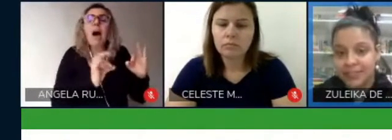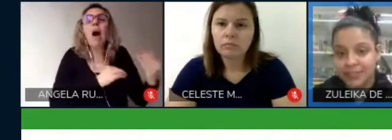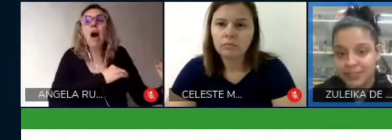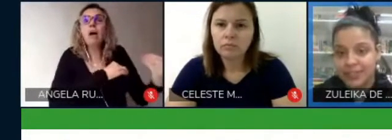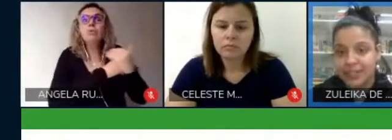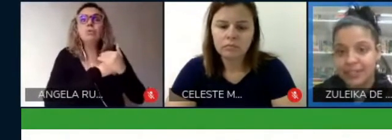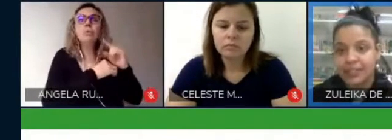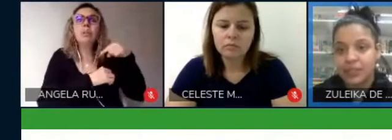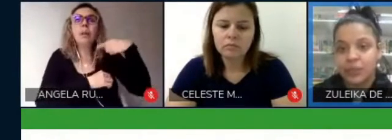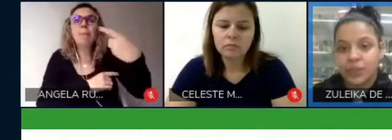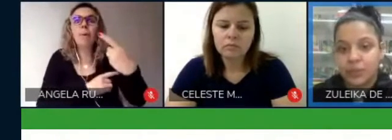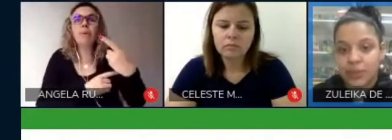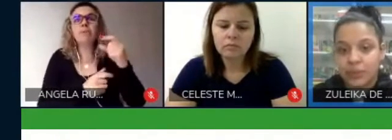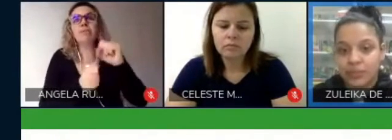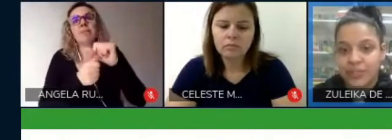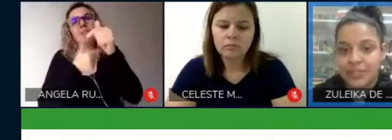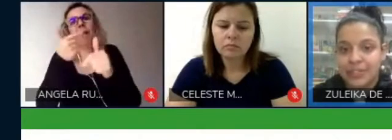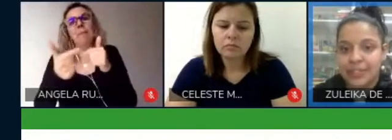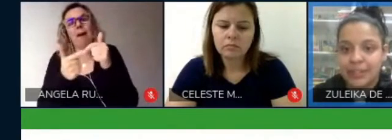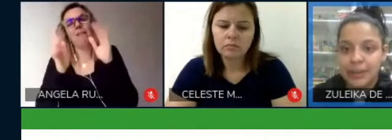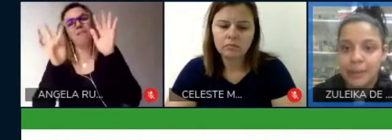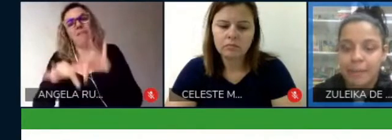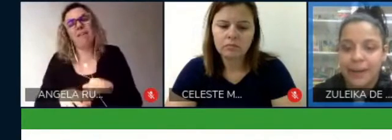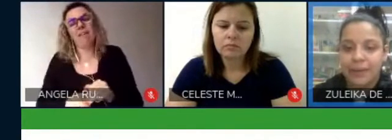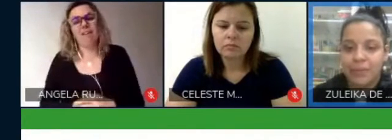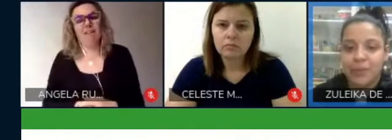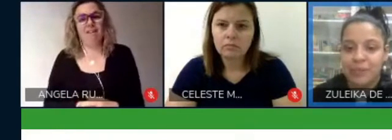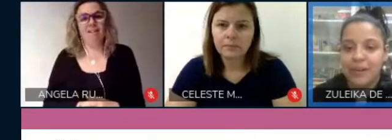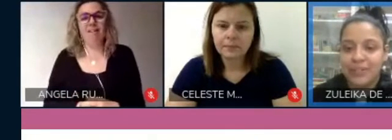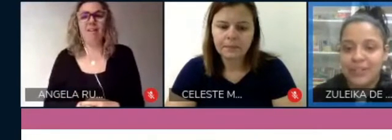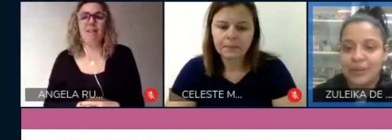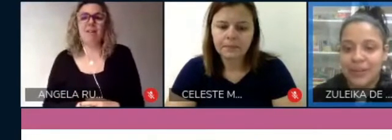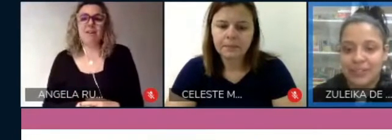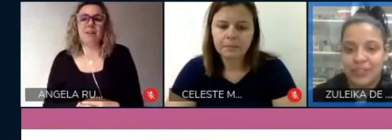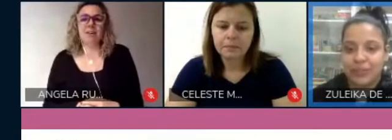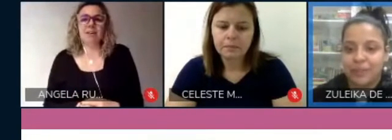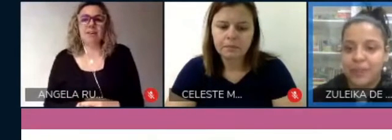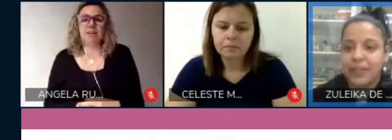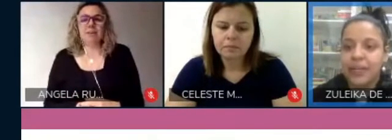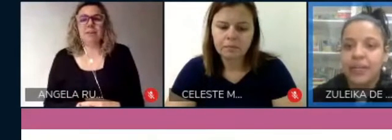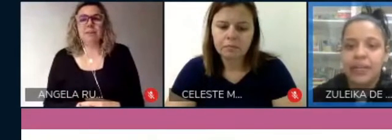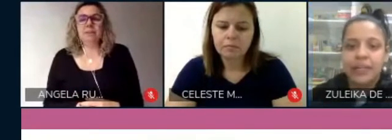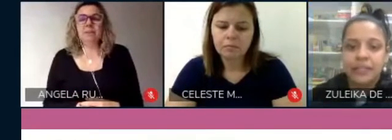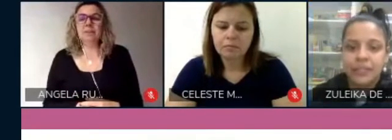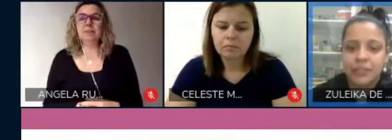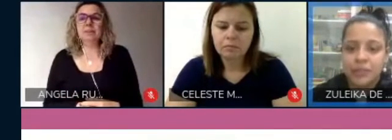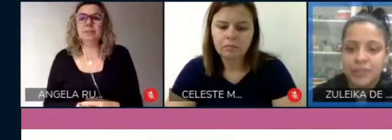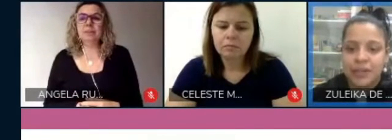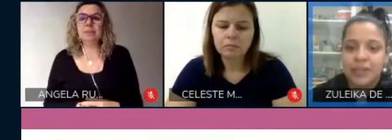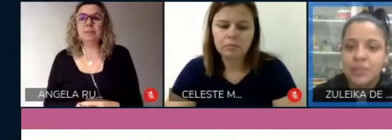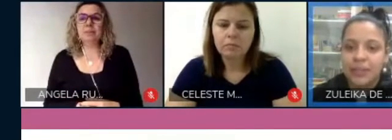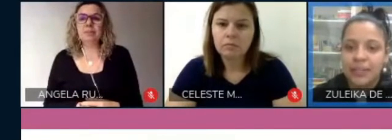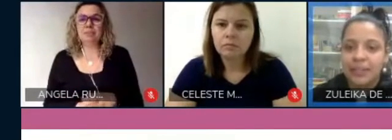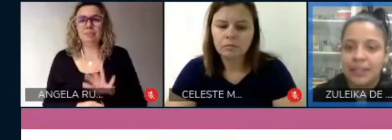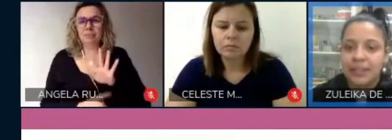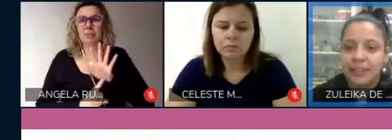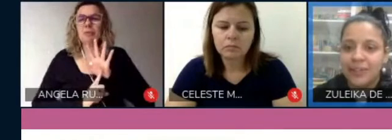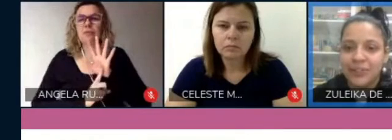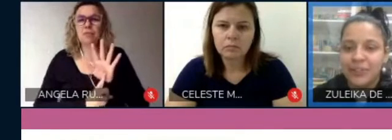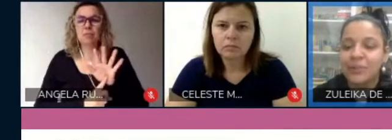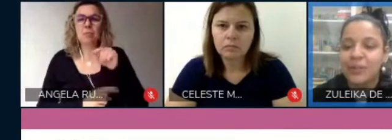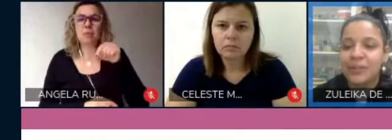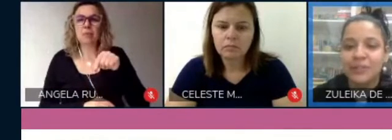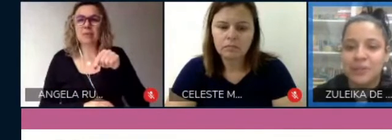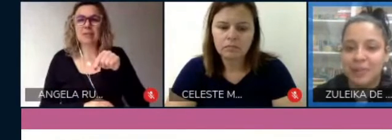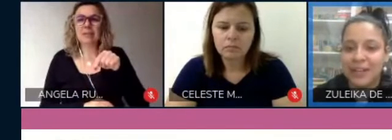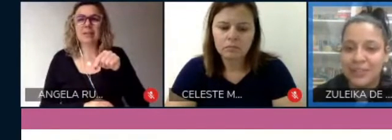ajuda bastante, né, naquilo que eu tenho que fazer para o meu trabalho estar corretinho. Deixa eu mostrar. Isso aqui eu